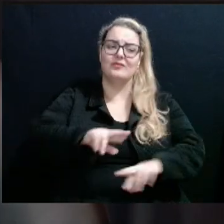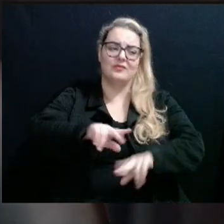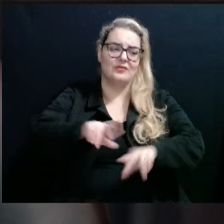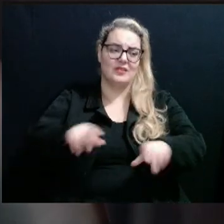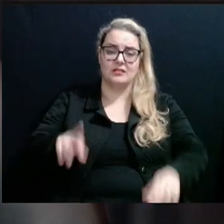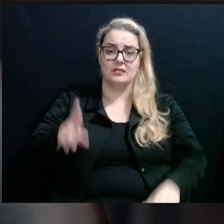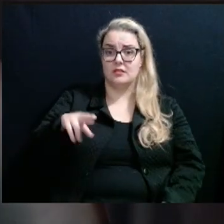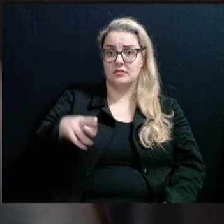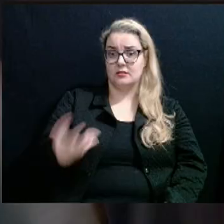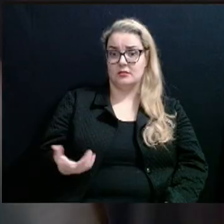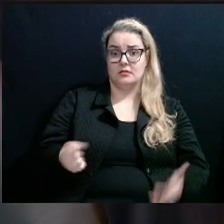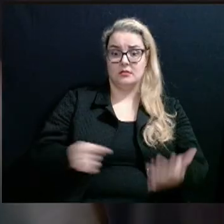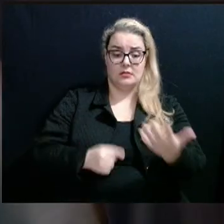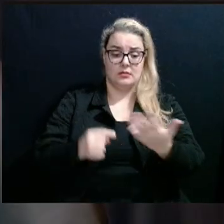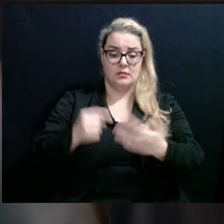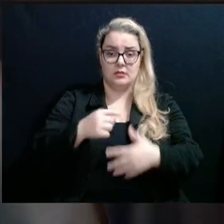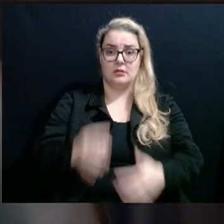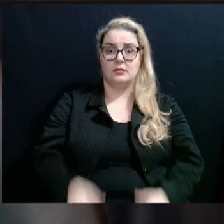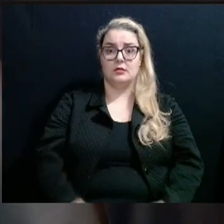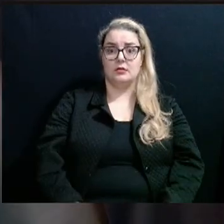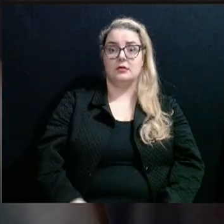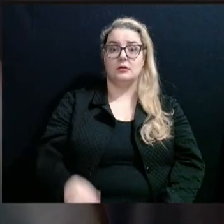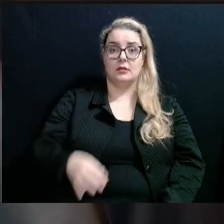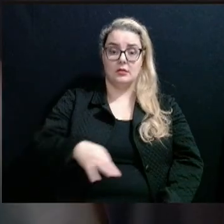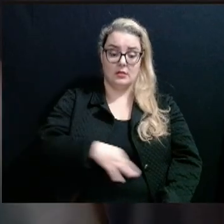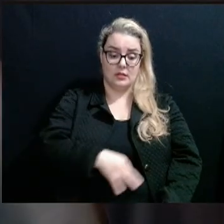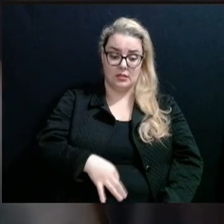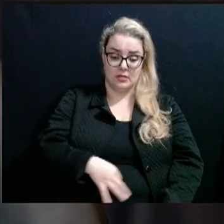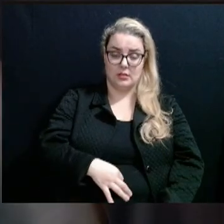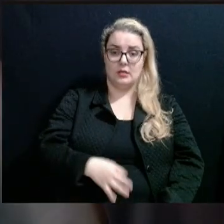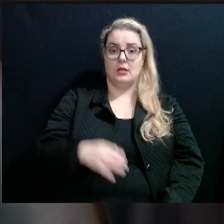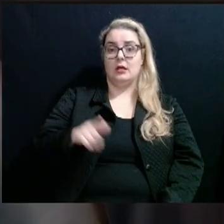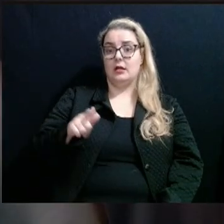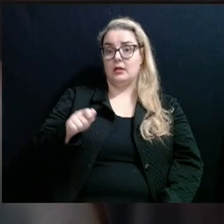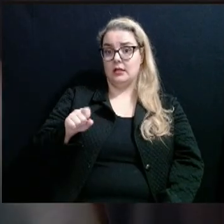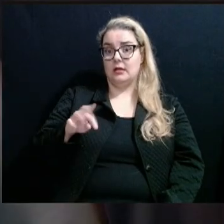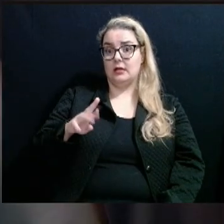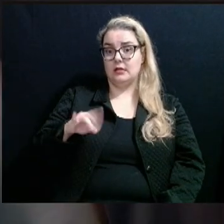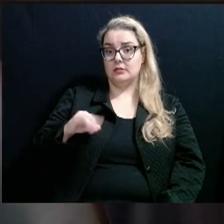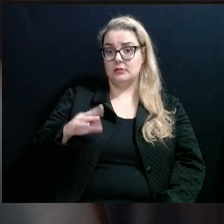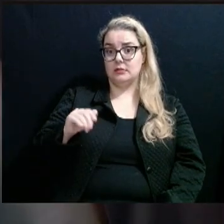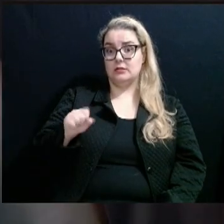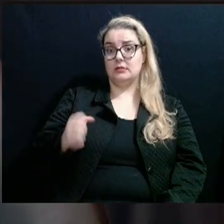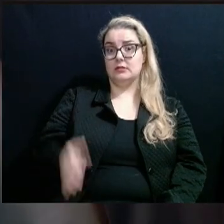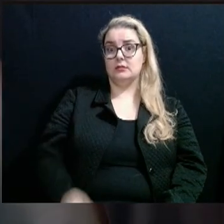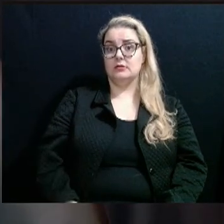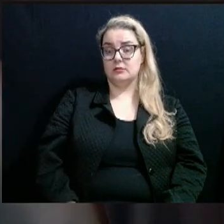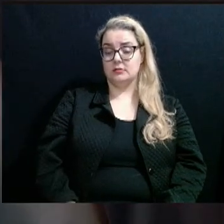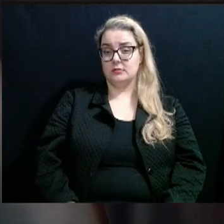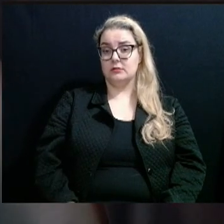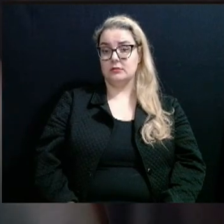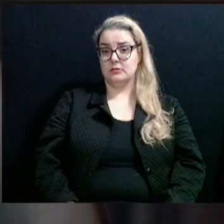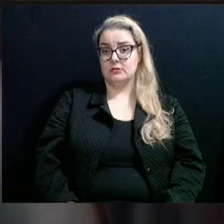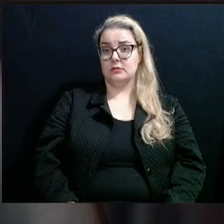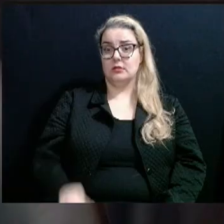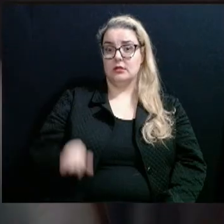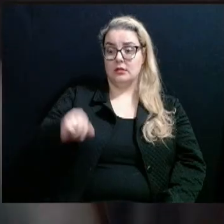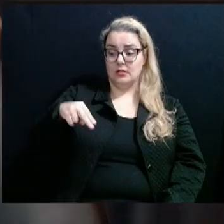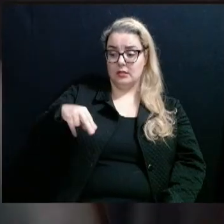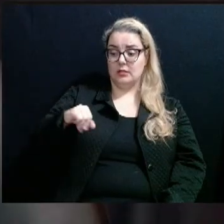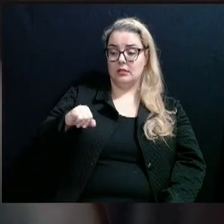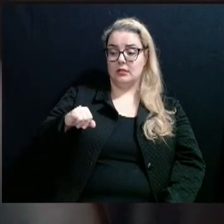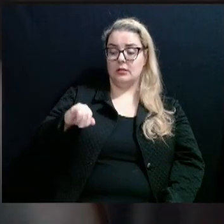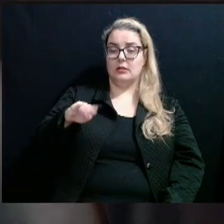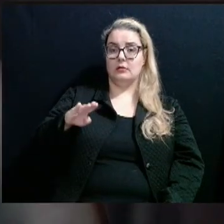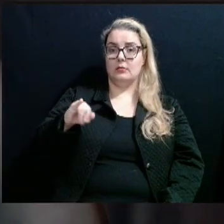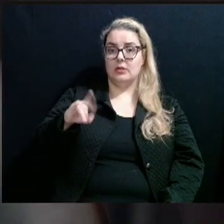questões gástricas, né? As pessoas que usam muito os inibidores da bomba de prótons, que são